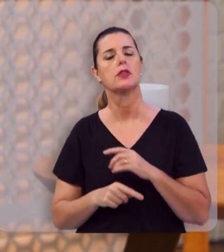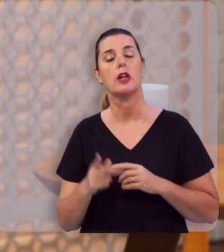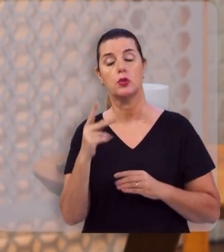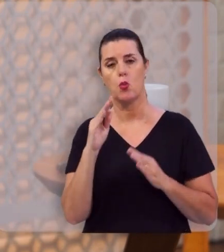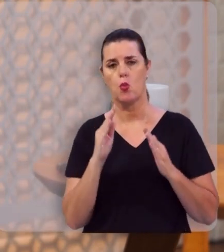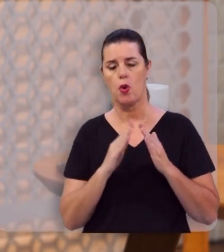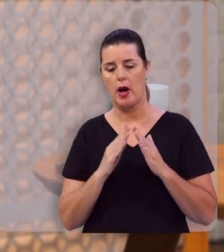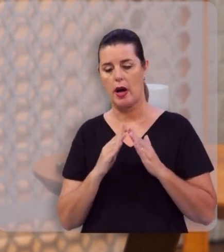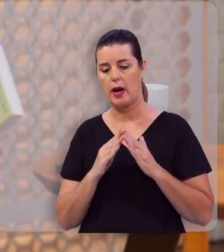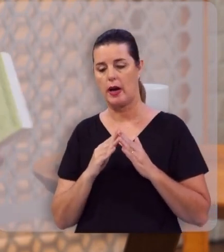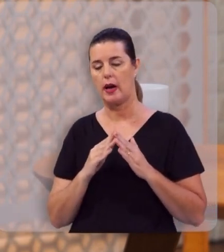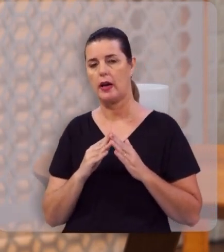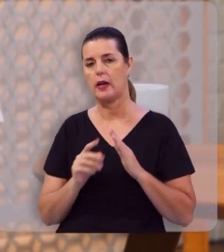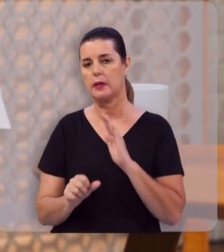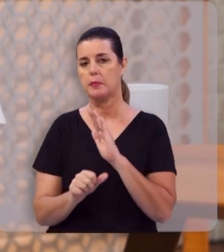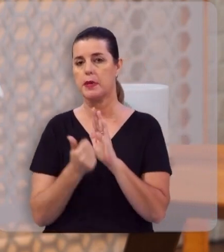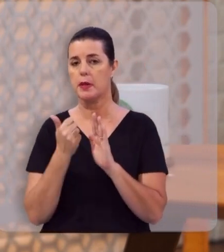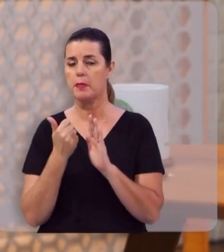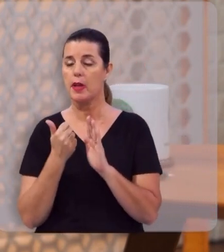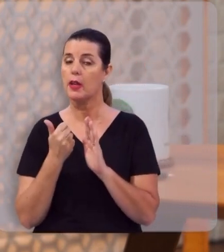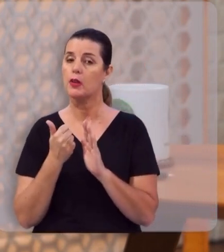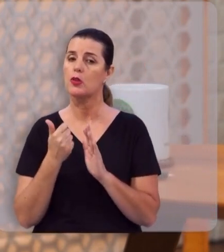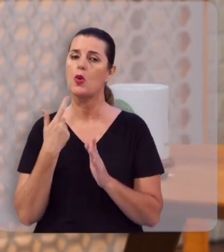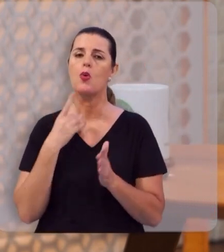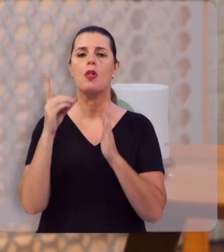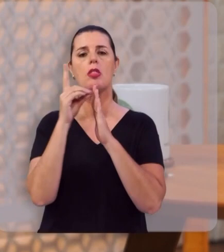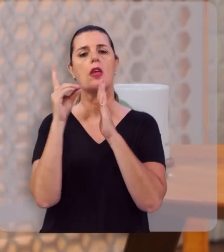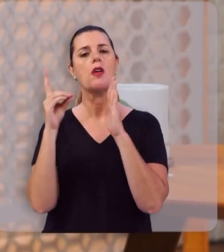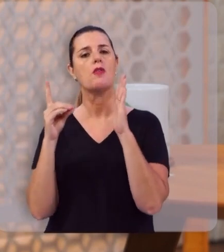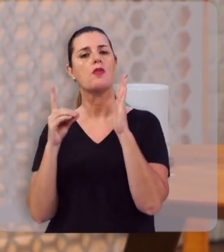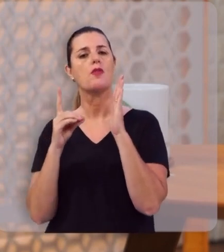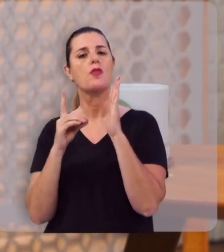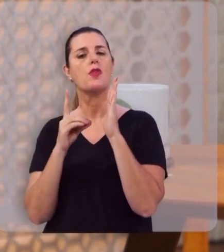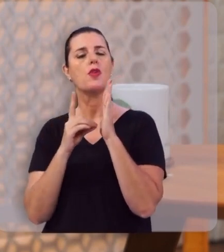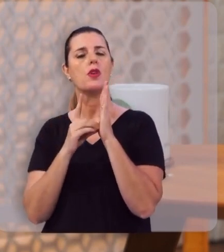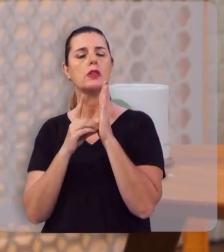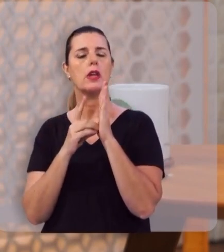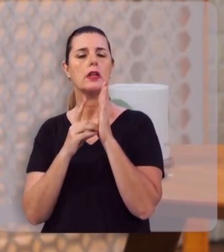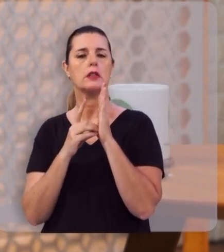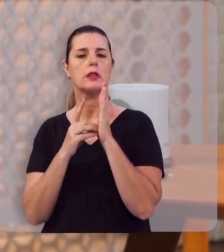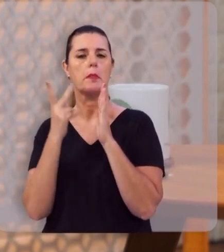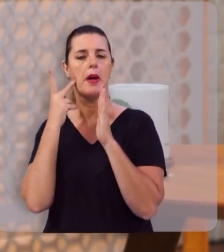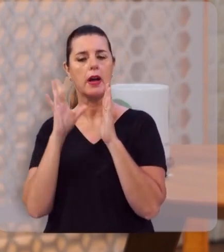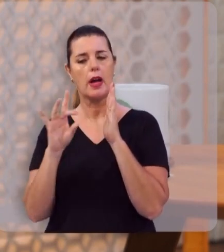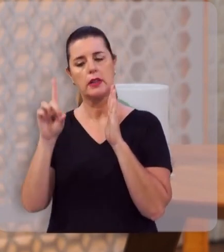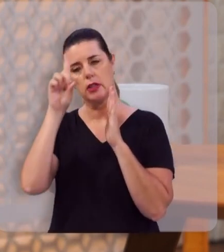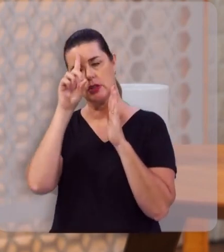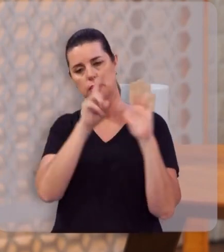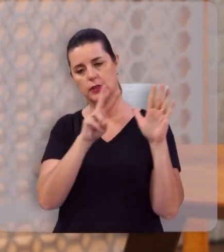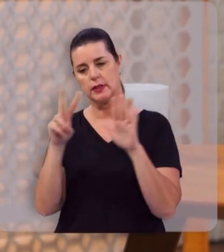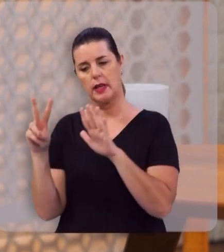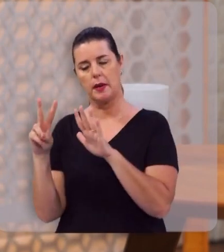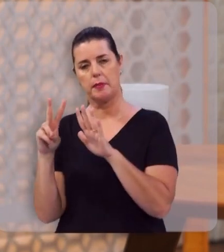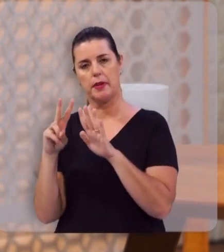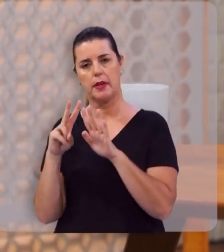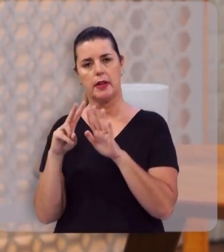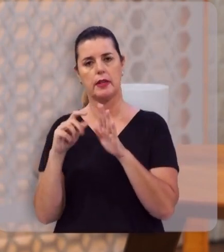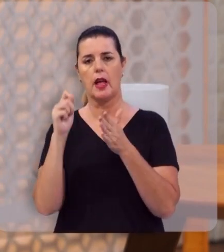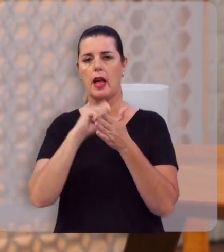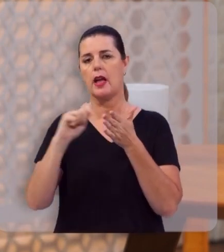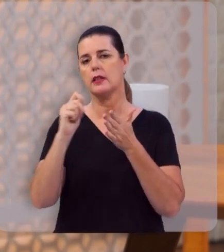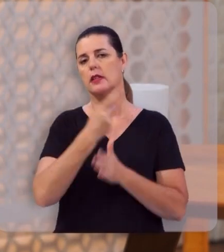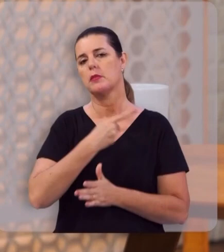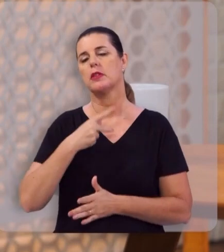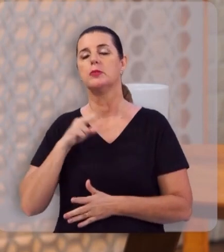você aí na sua casa, em primeiro lugar, um devocionário como esse, reflexões para cada dia da sua semana, todas